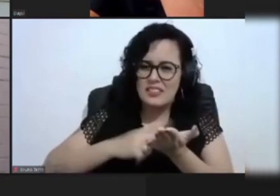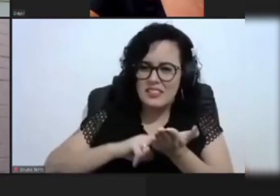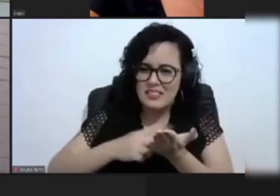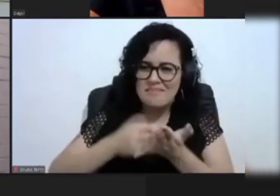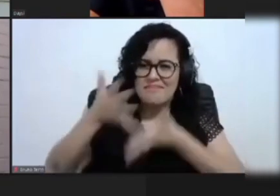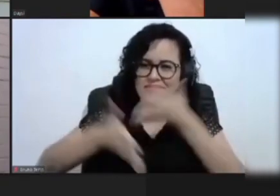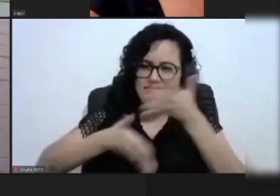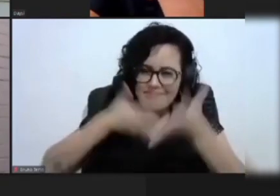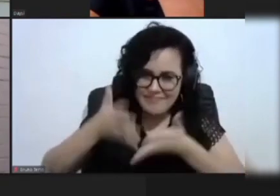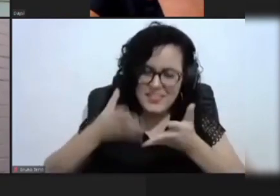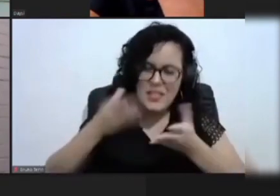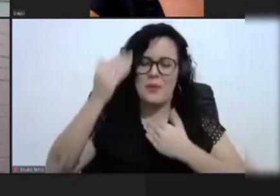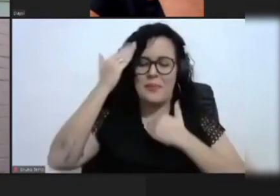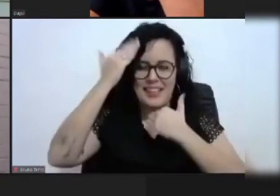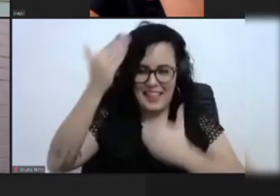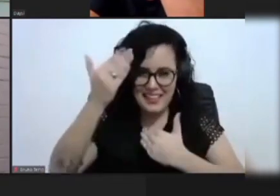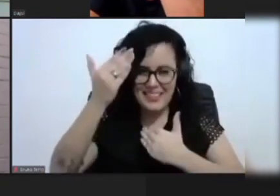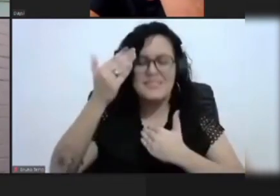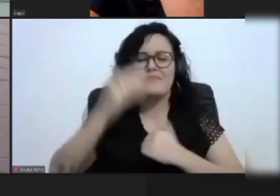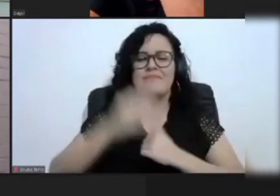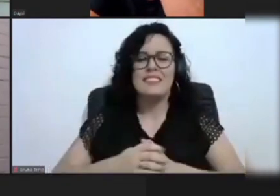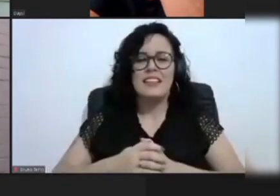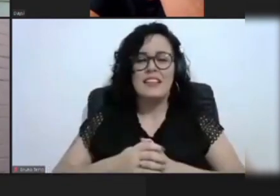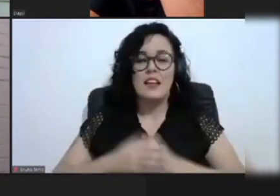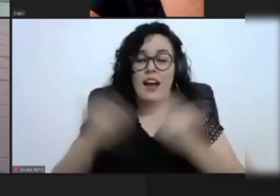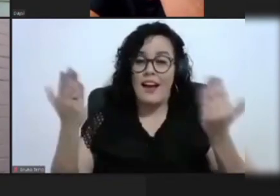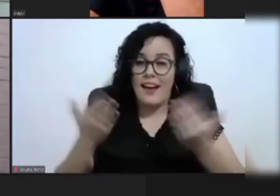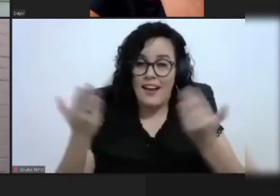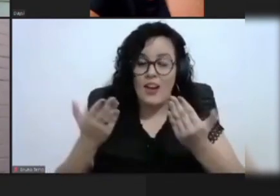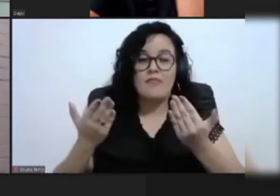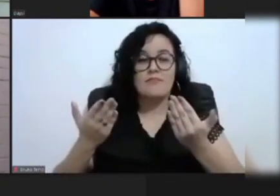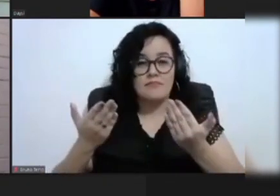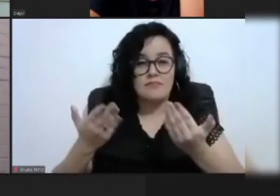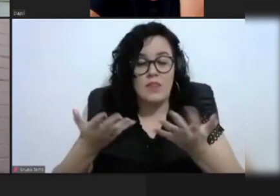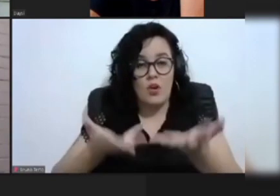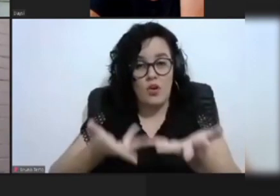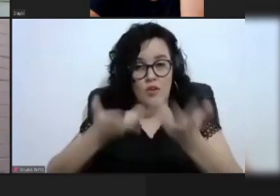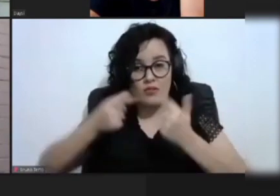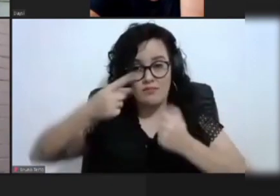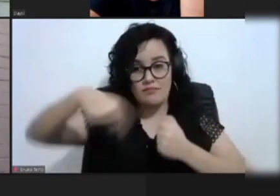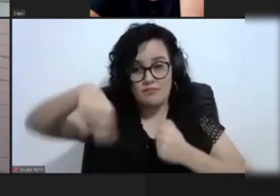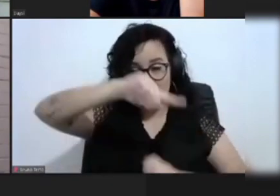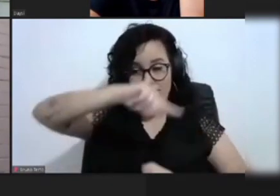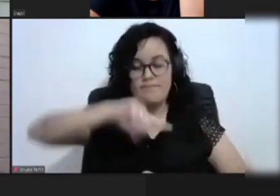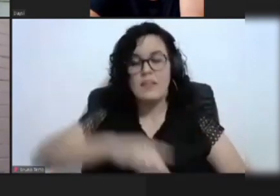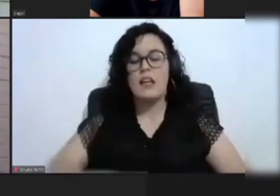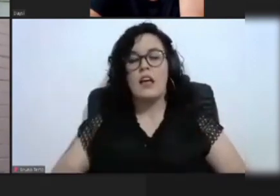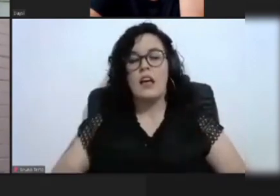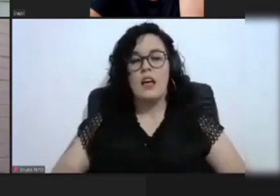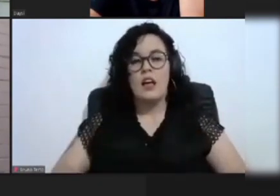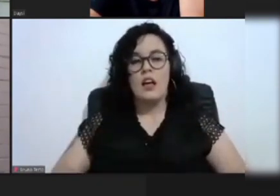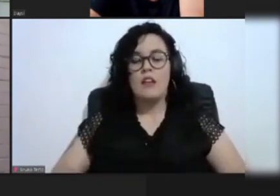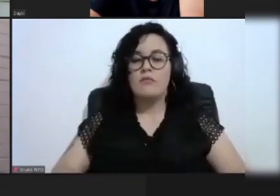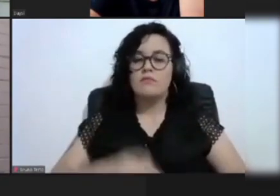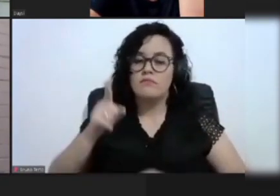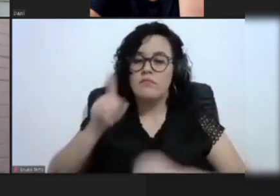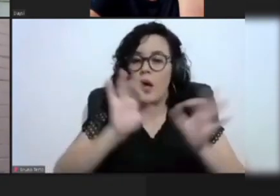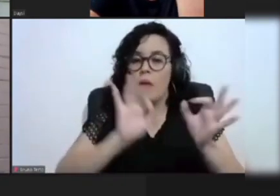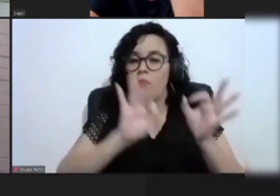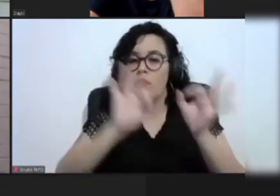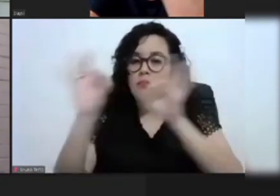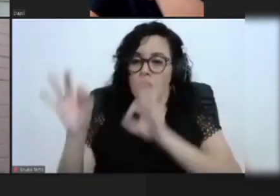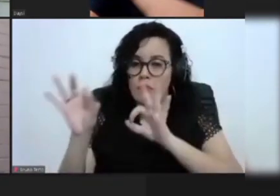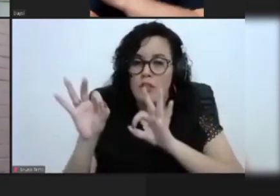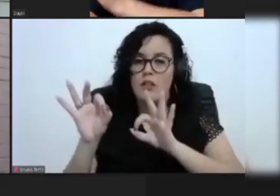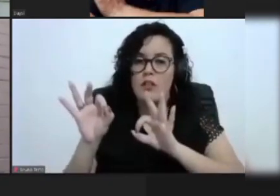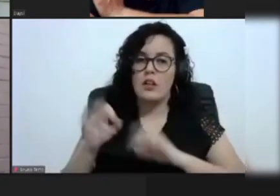Muito obrigada pelo encontro. Vou deixar aqui um convite para vocês e para todo mundo para assistir o segundo